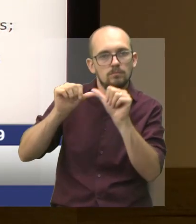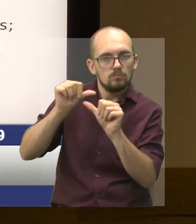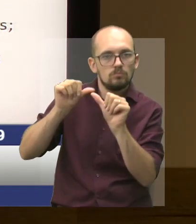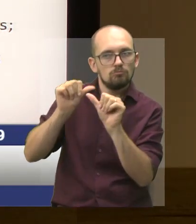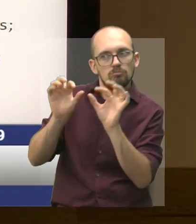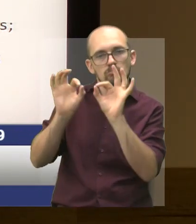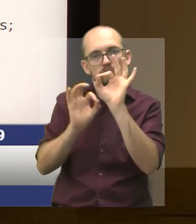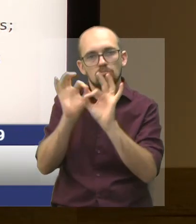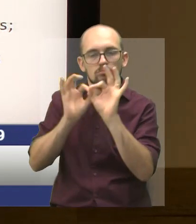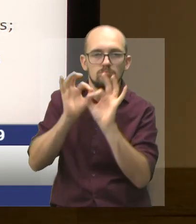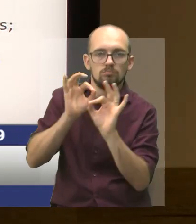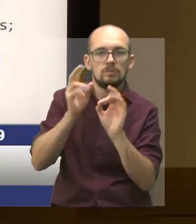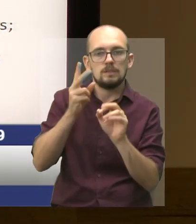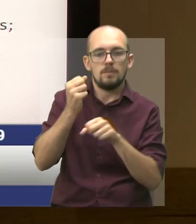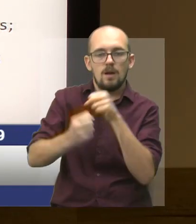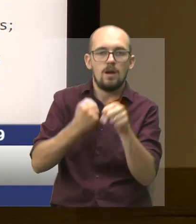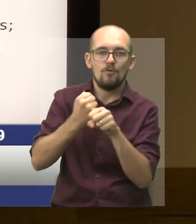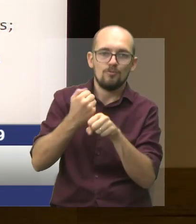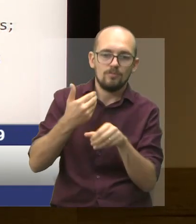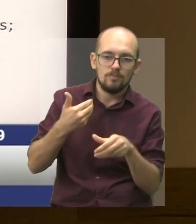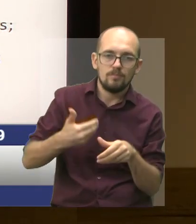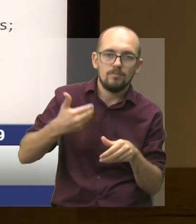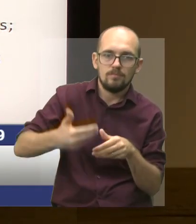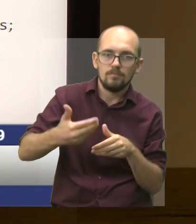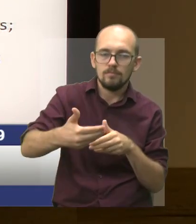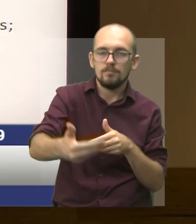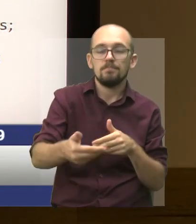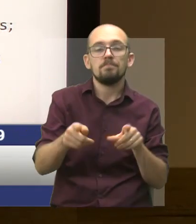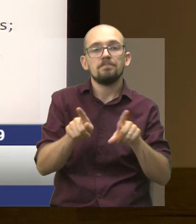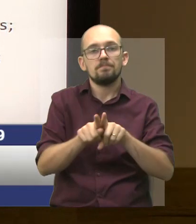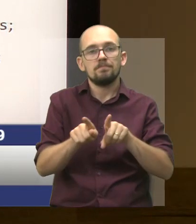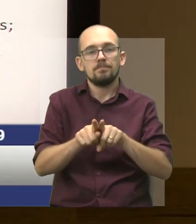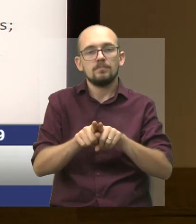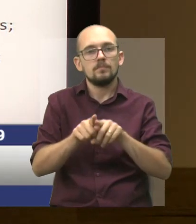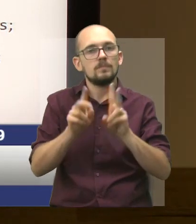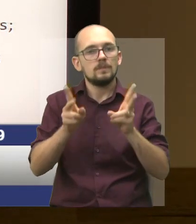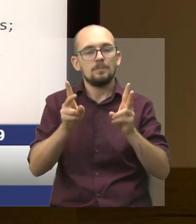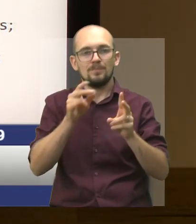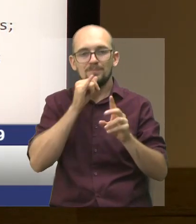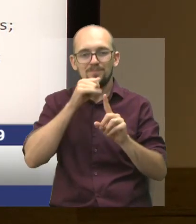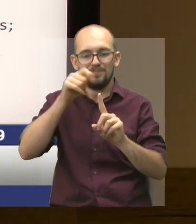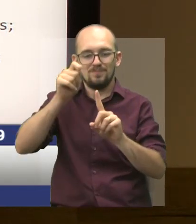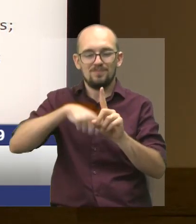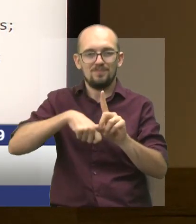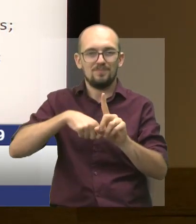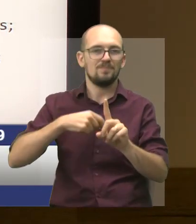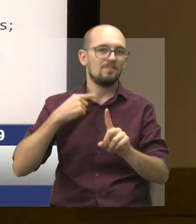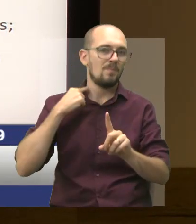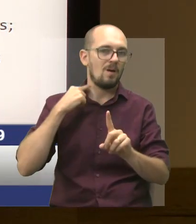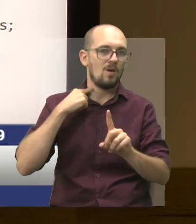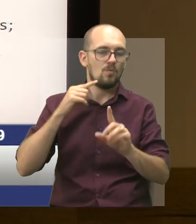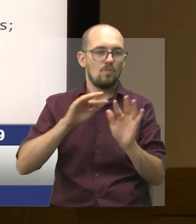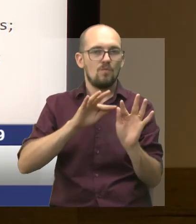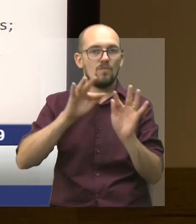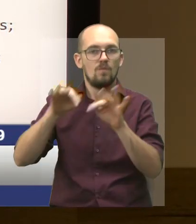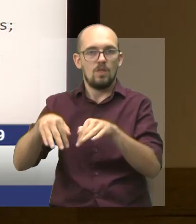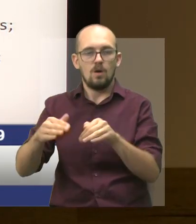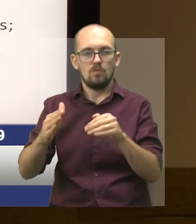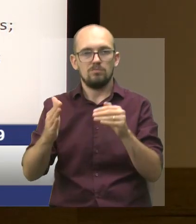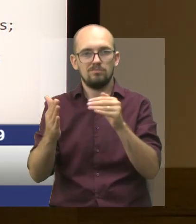de cada ano e é demonstrado no final de maio através